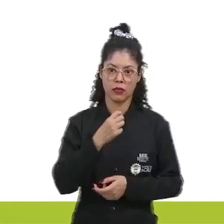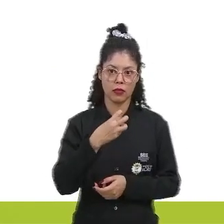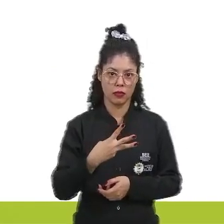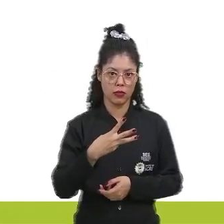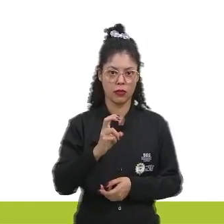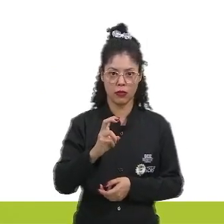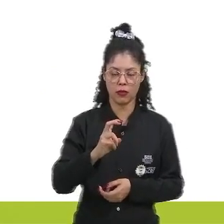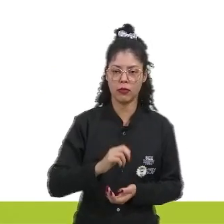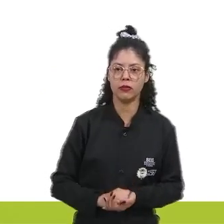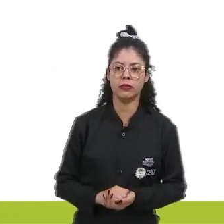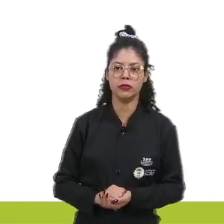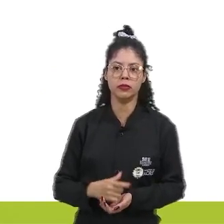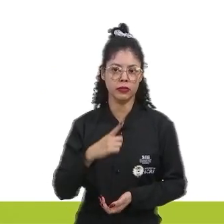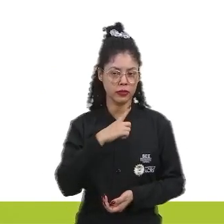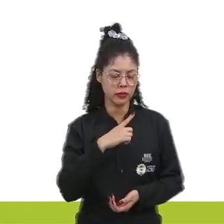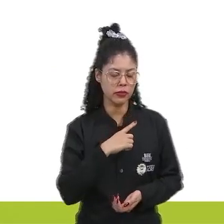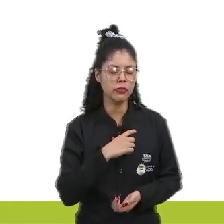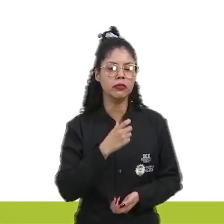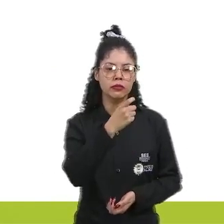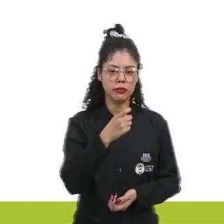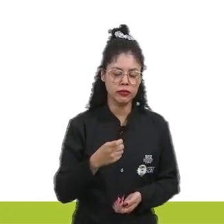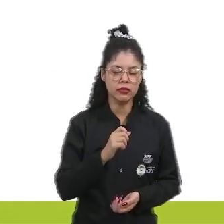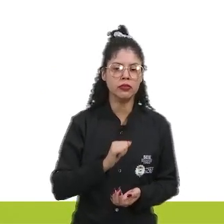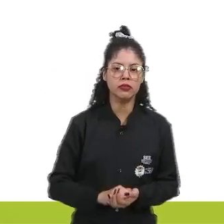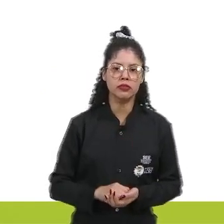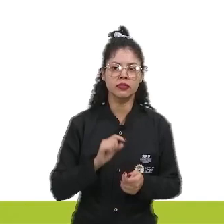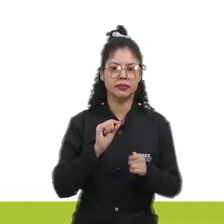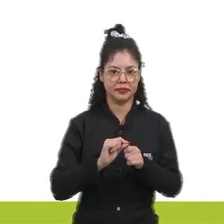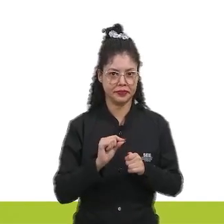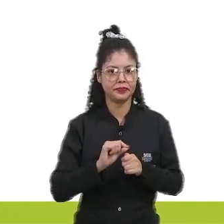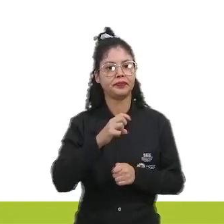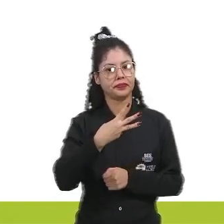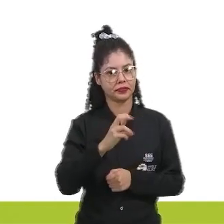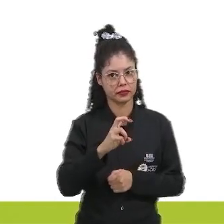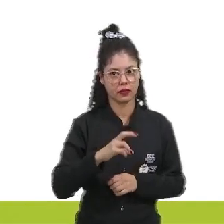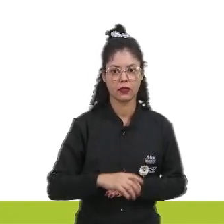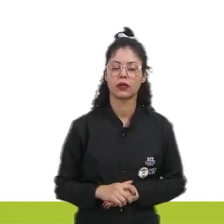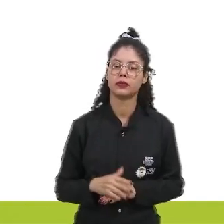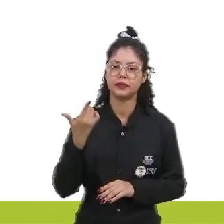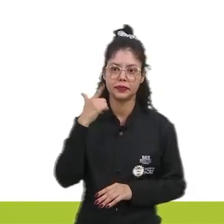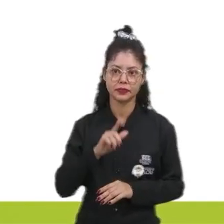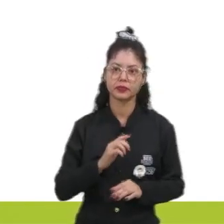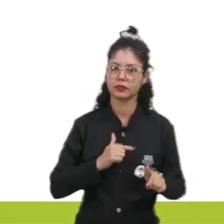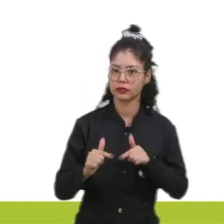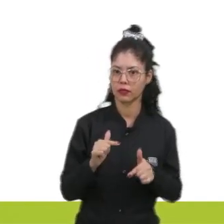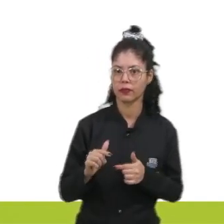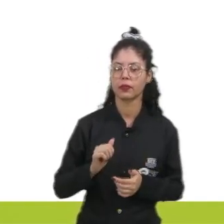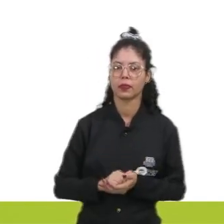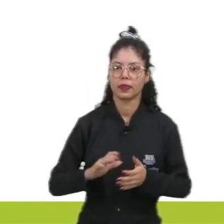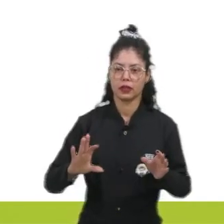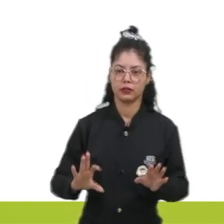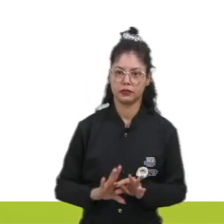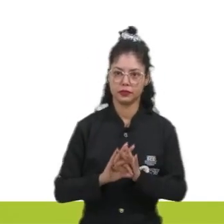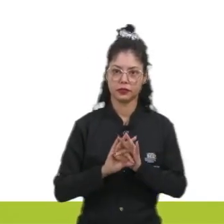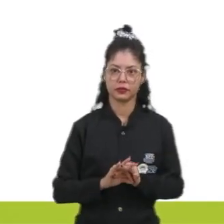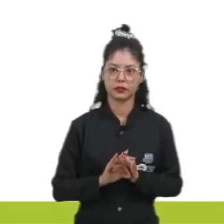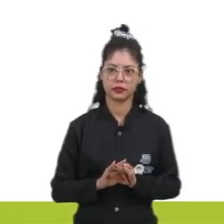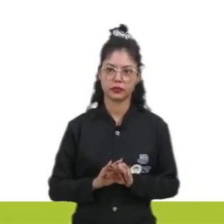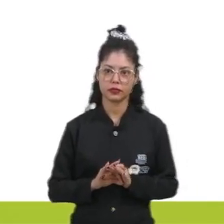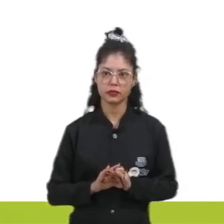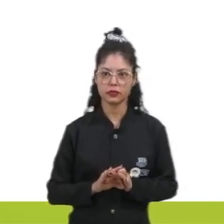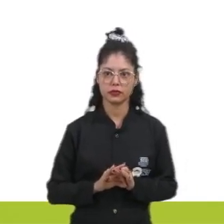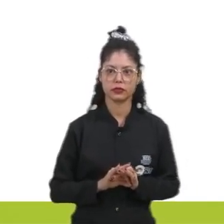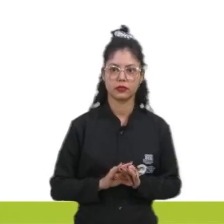35. Gente, aonde tem x na função, você vai lá no 35, né? E já consegue trabalhar as relações, ó, as